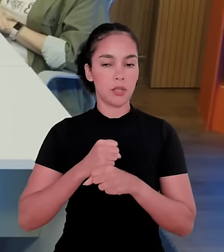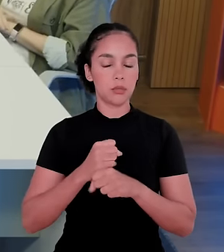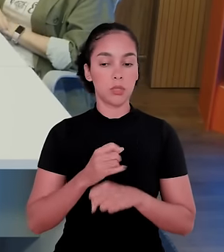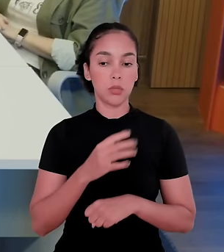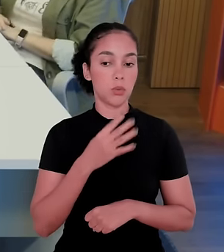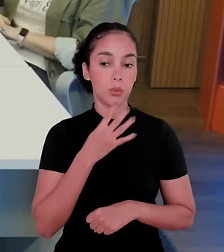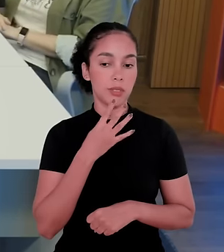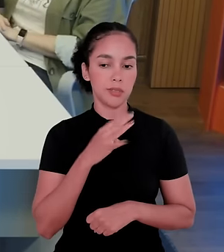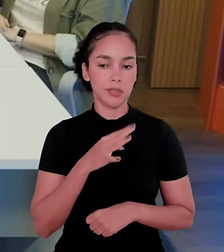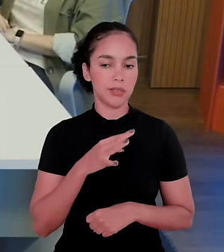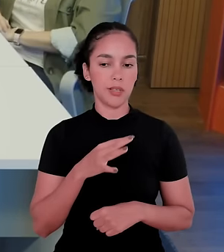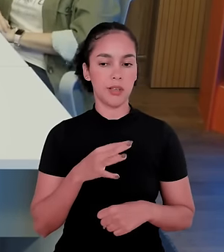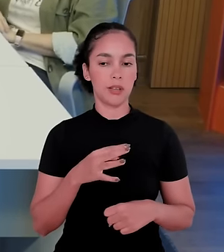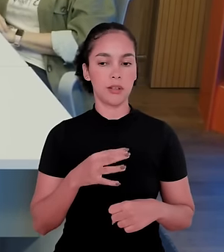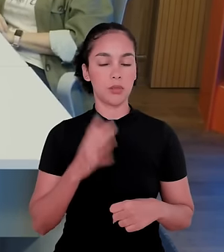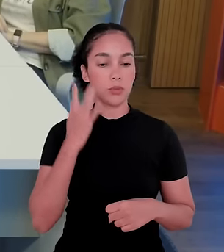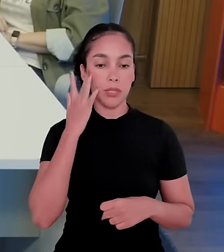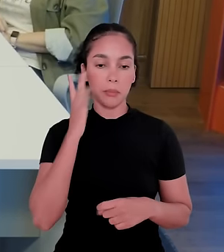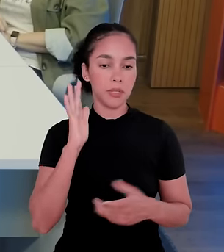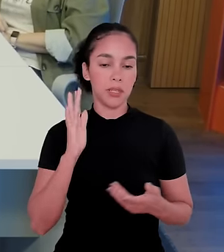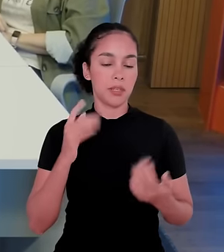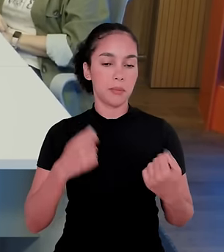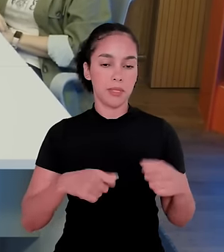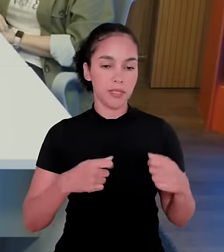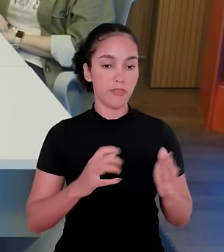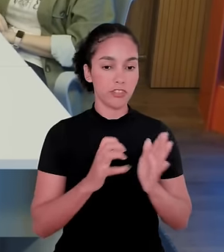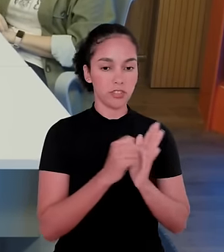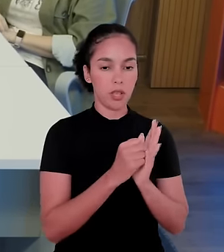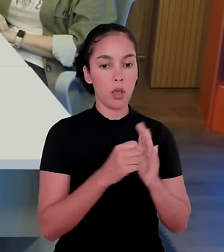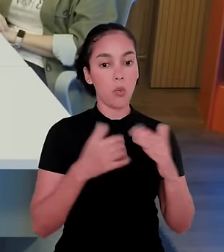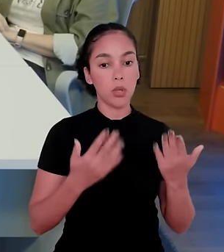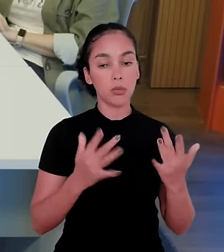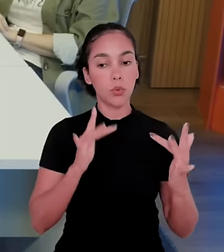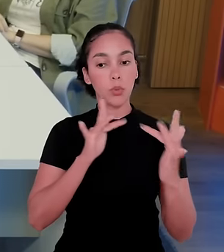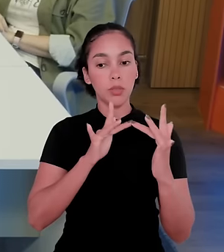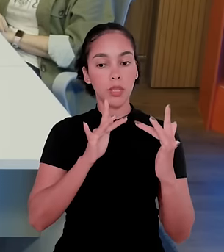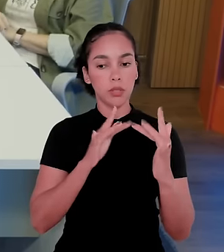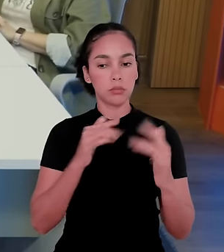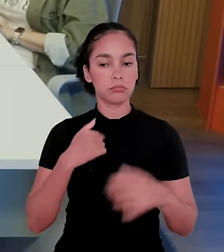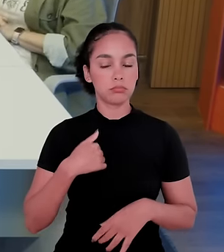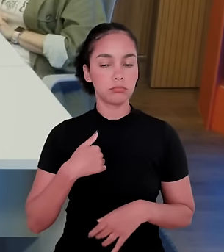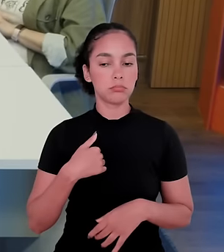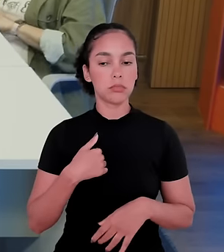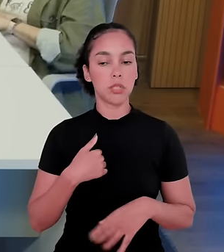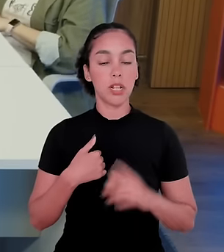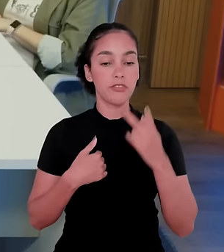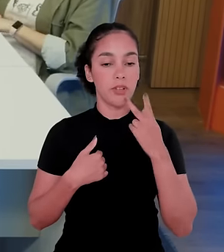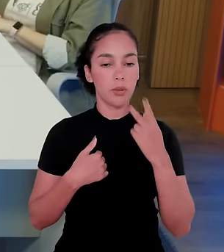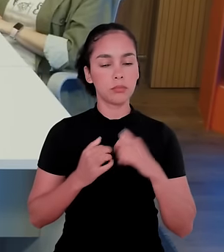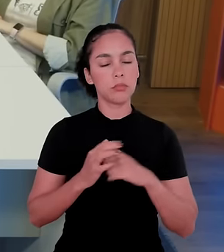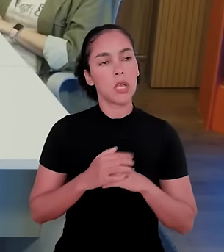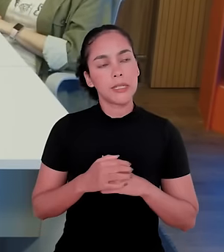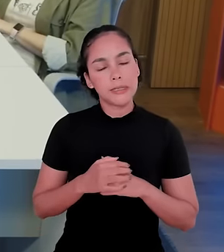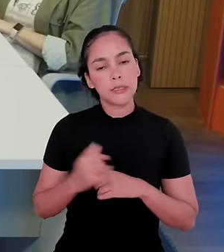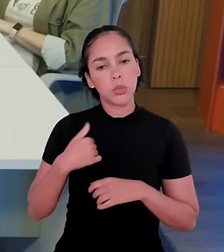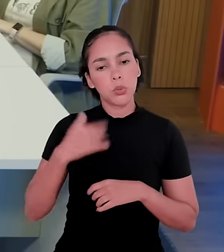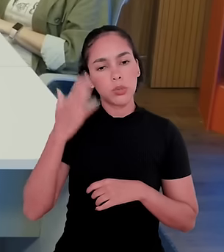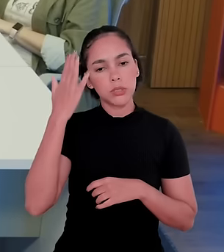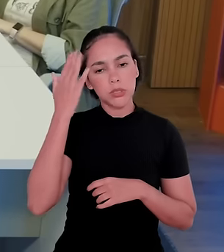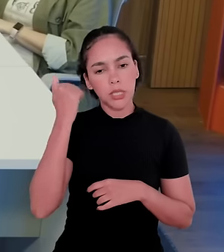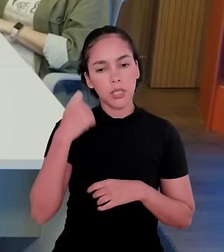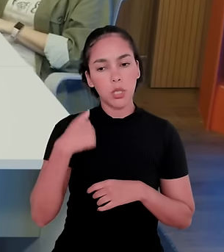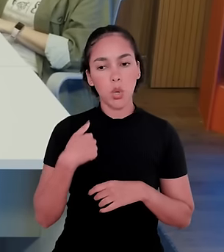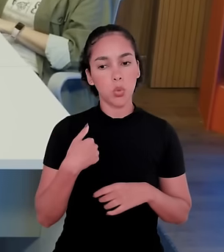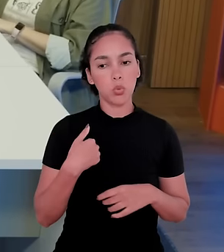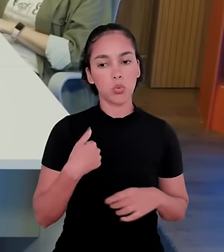ele não conhecia ele nem sabia que eh aí quando ele entrou em contato comigo né numa Consultoria ele falou olha eu fiquei sabendo que eu